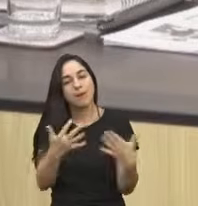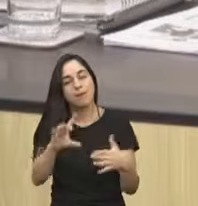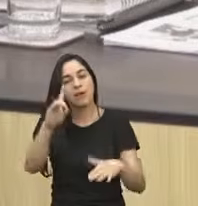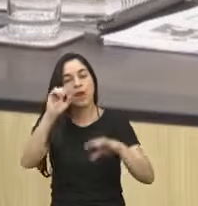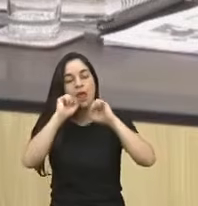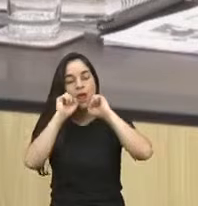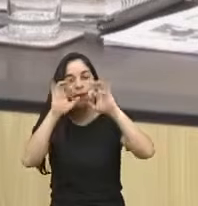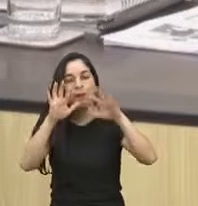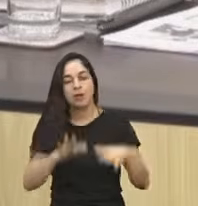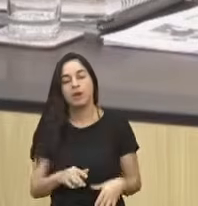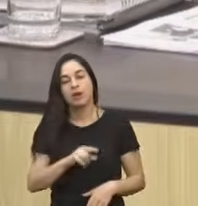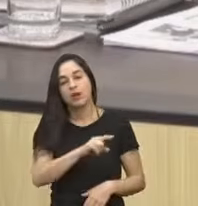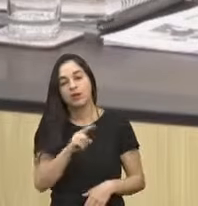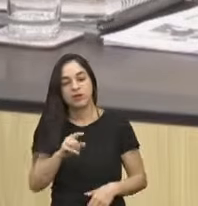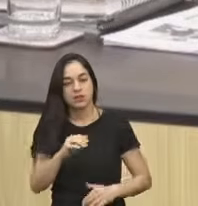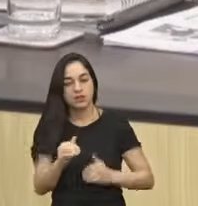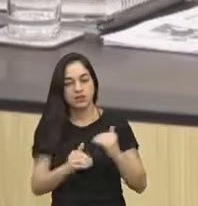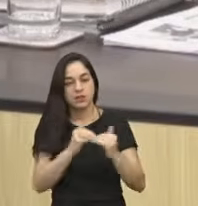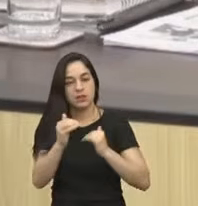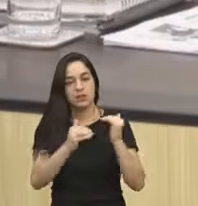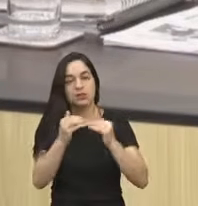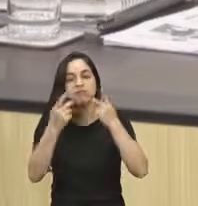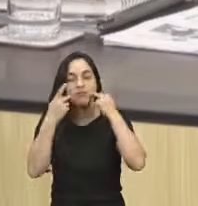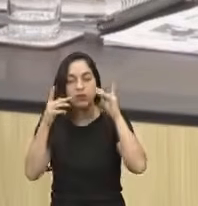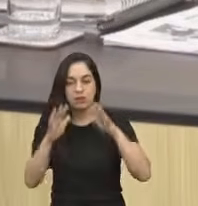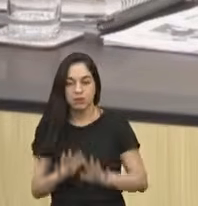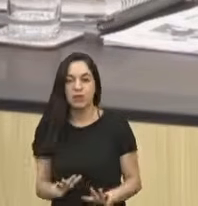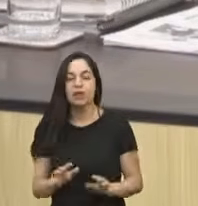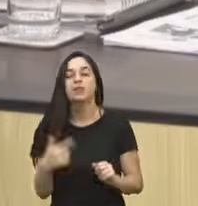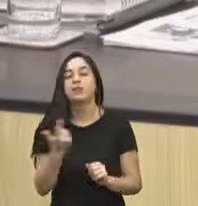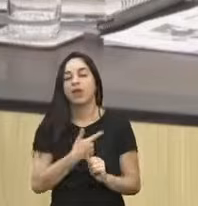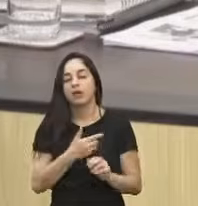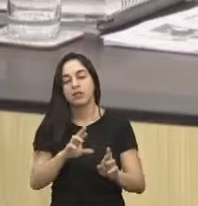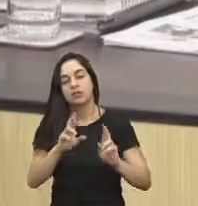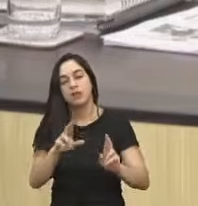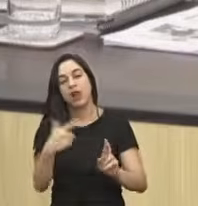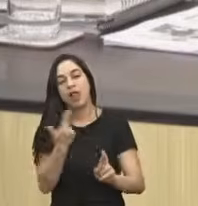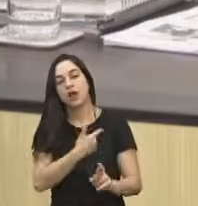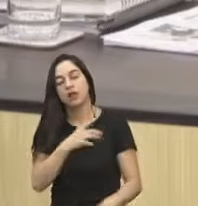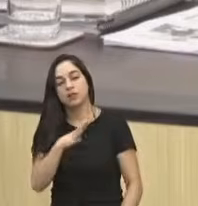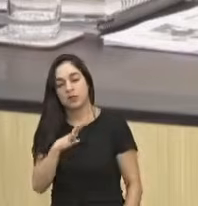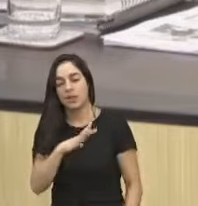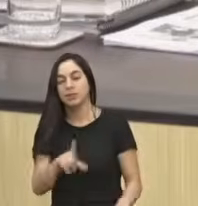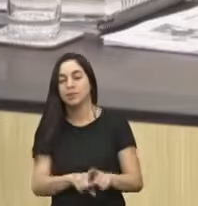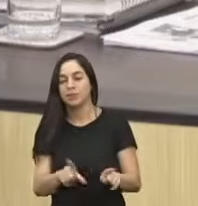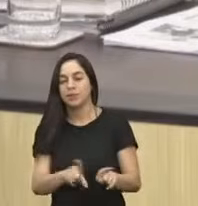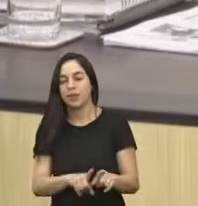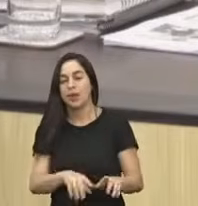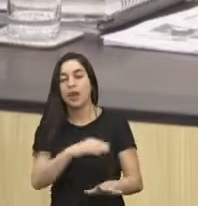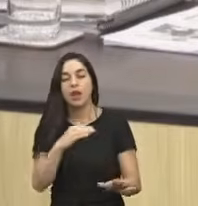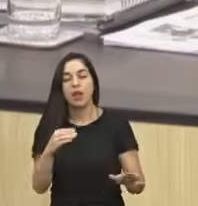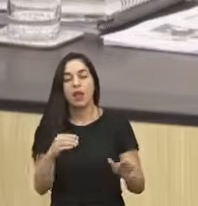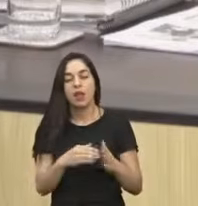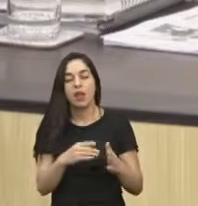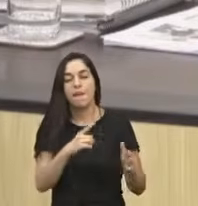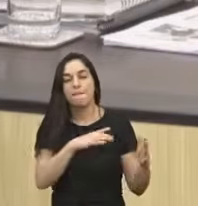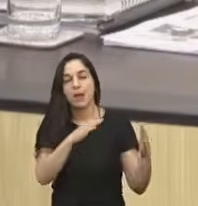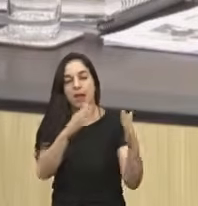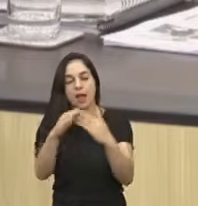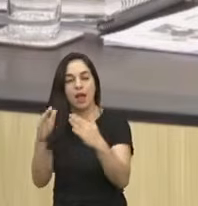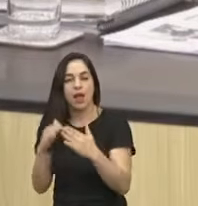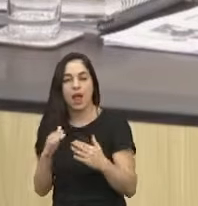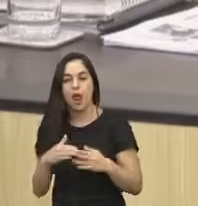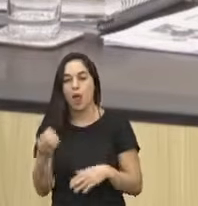vocês cresçam, evoluem, prosperem, que é isso que nós esperamos da nossa cidade também. Que muitos imóveis cheguem para que vocês